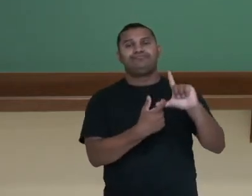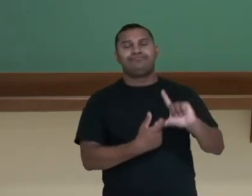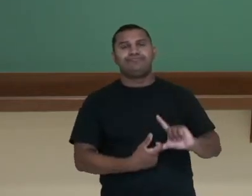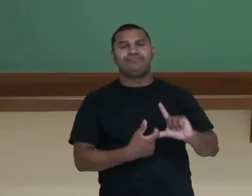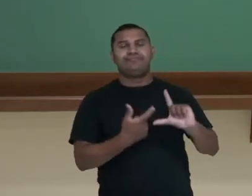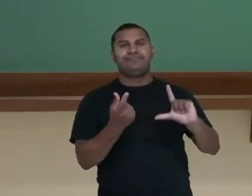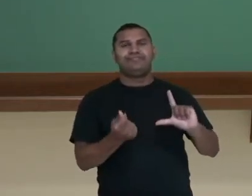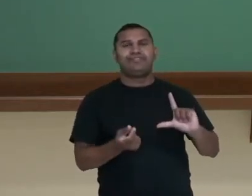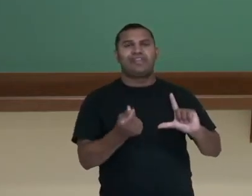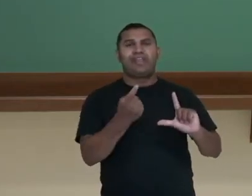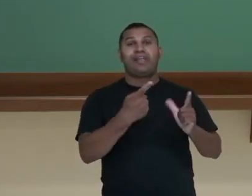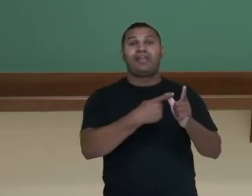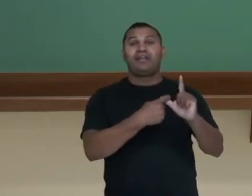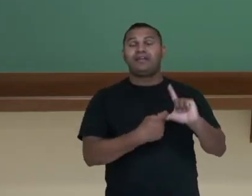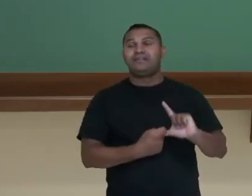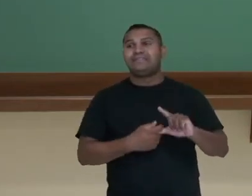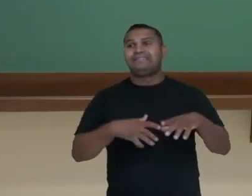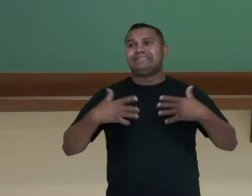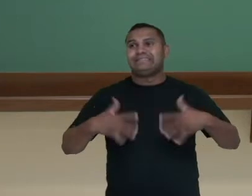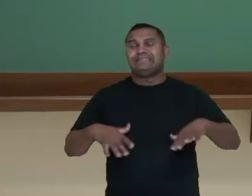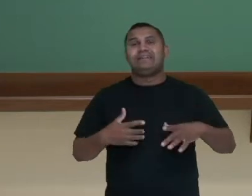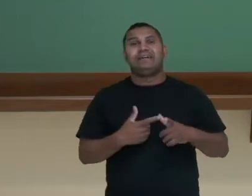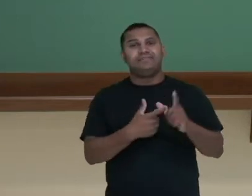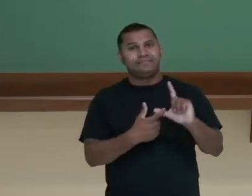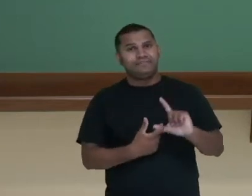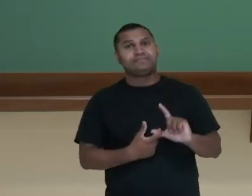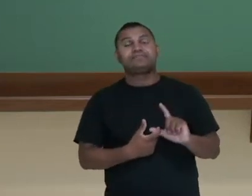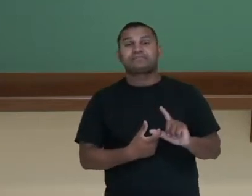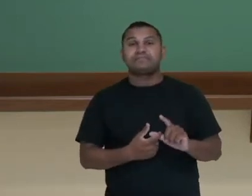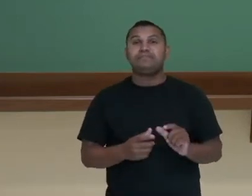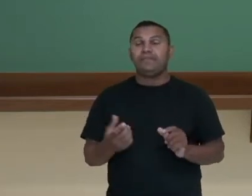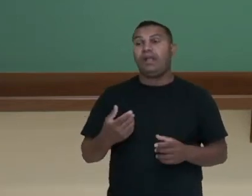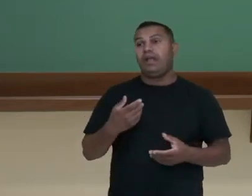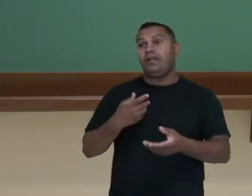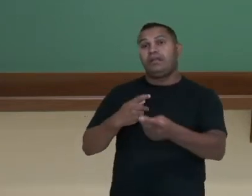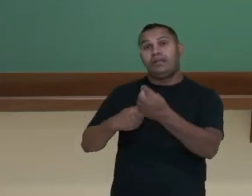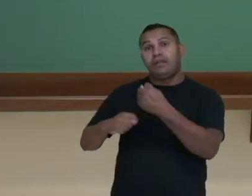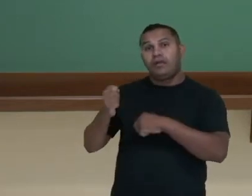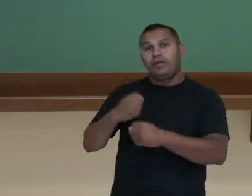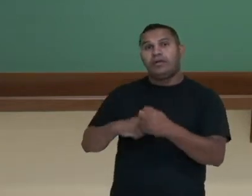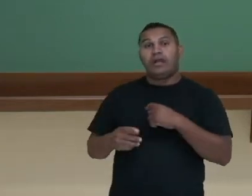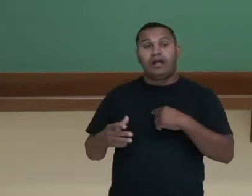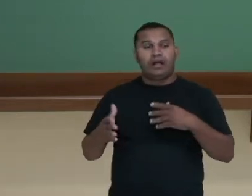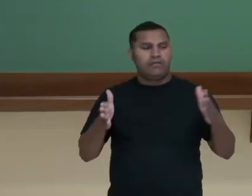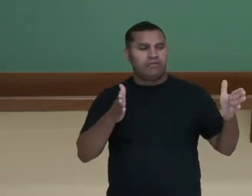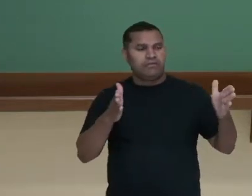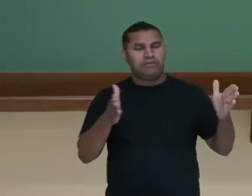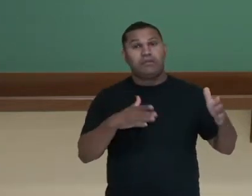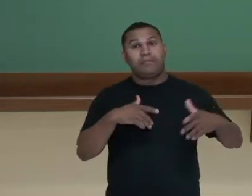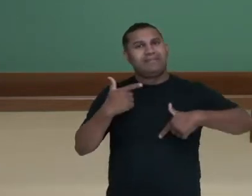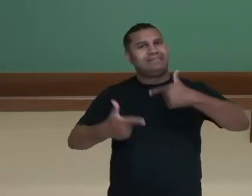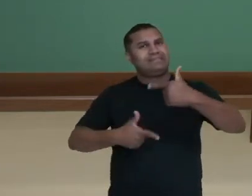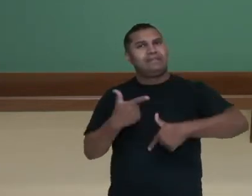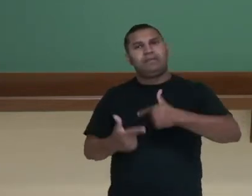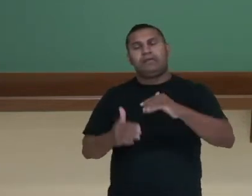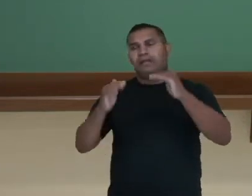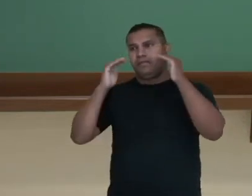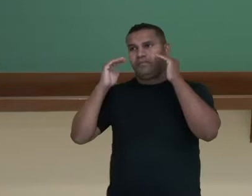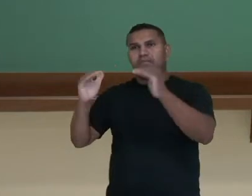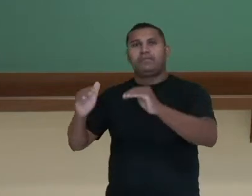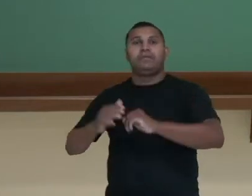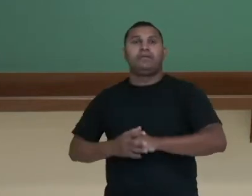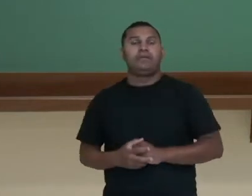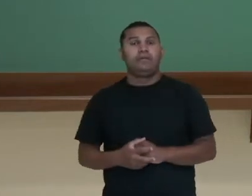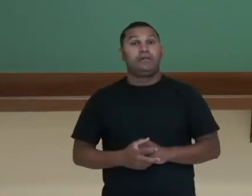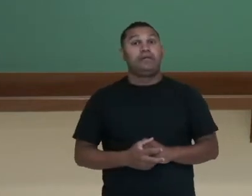da chegada dos europeus. Com a chegada dos europeus, eles vão enxergar no tráfico de pessoas um comércio lucrativo